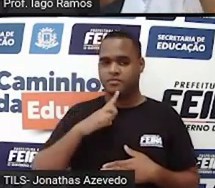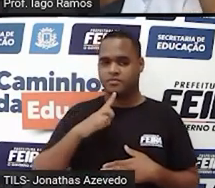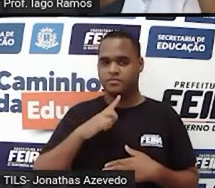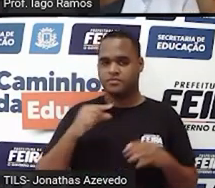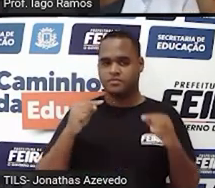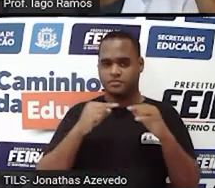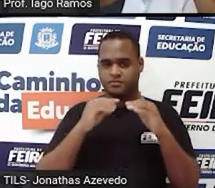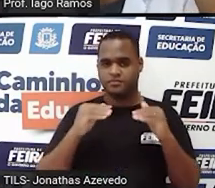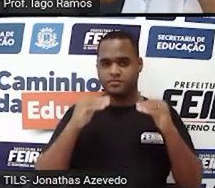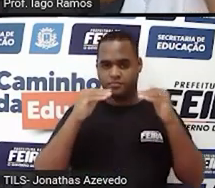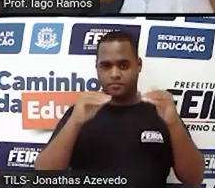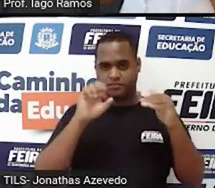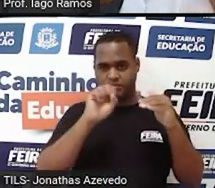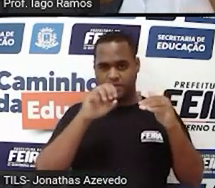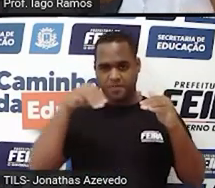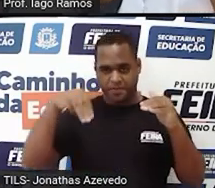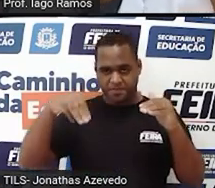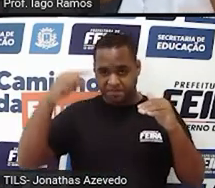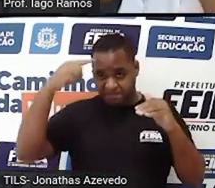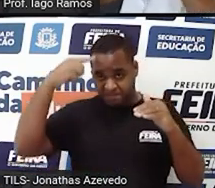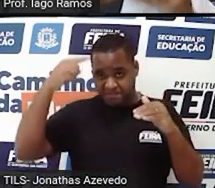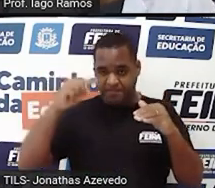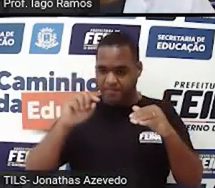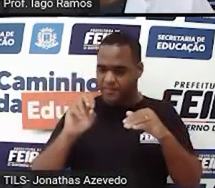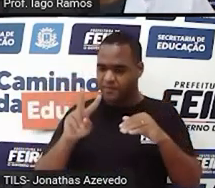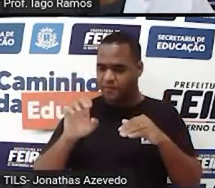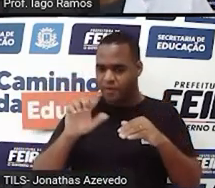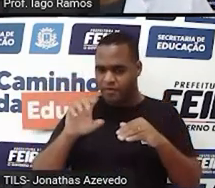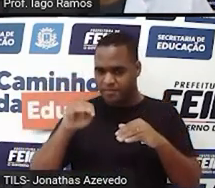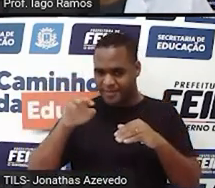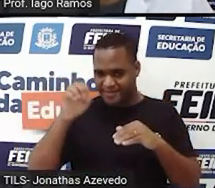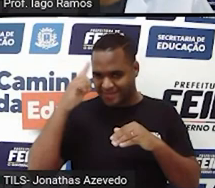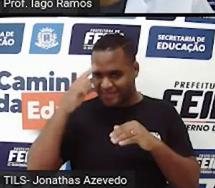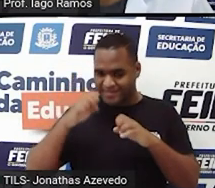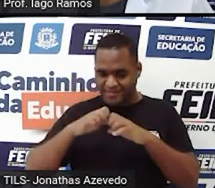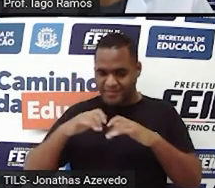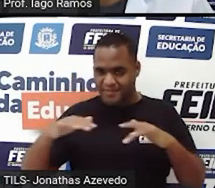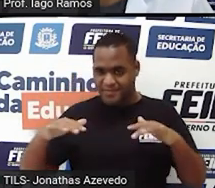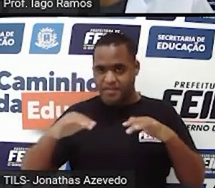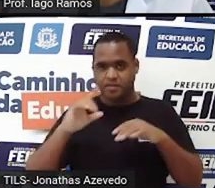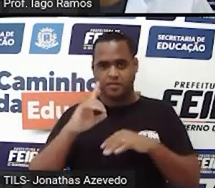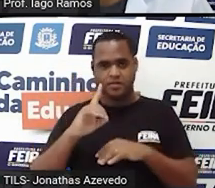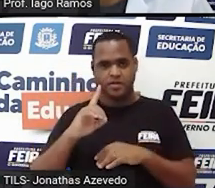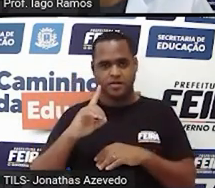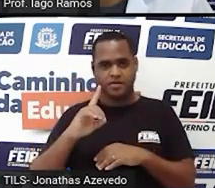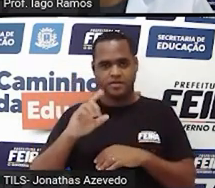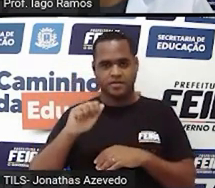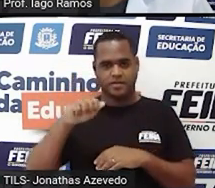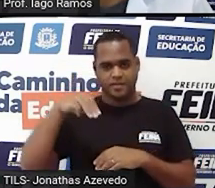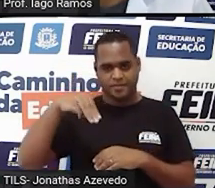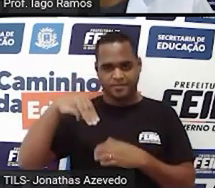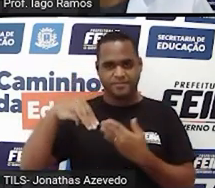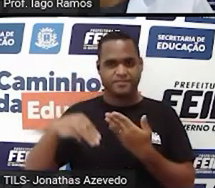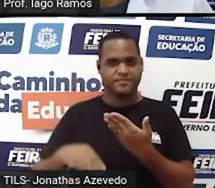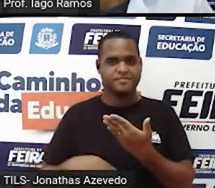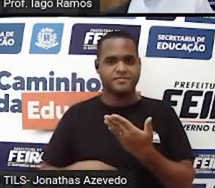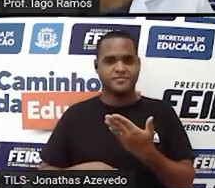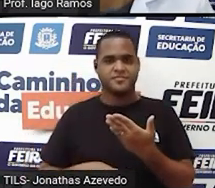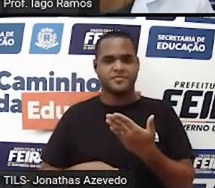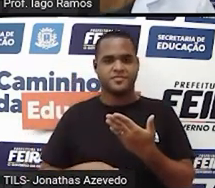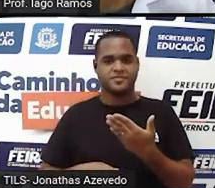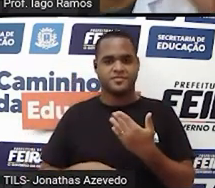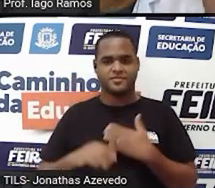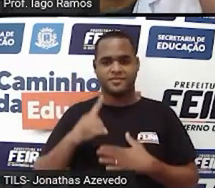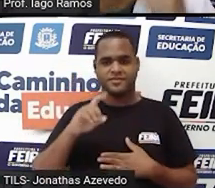está o submúltiplos que é para volumes grandes a gente tem um decâmetro cúbico Esse é o símbolo